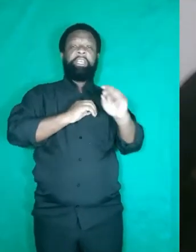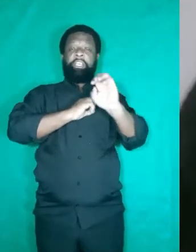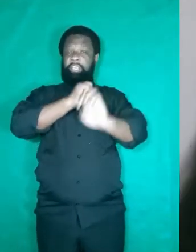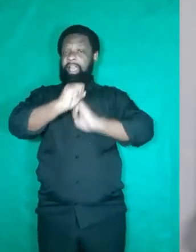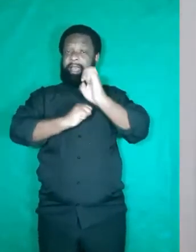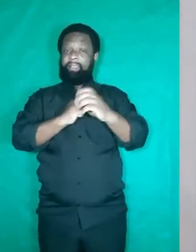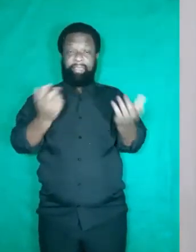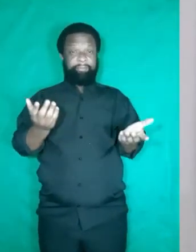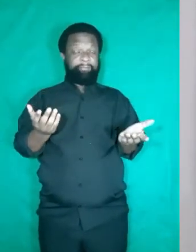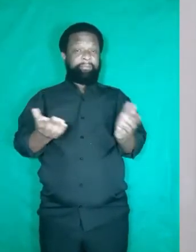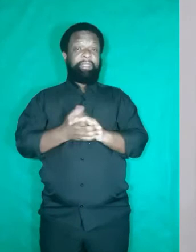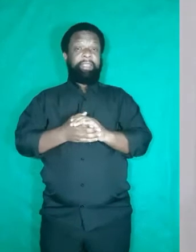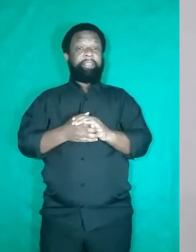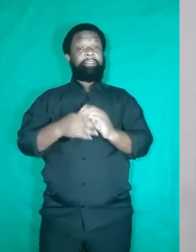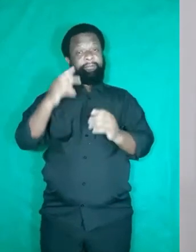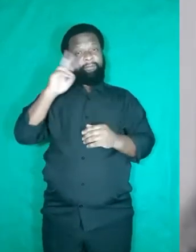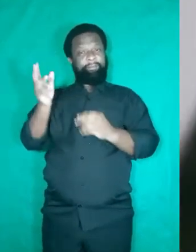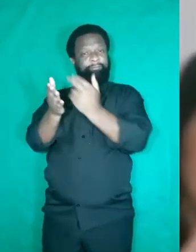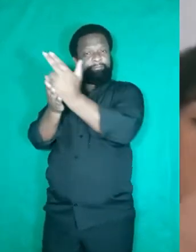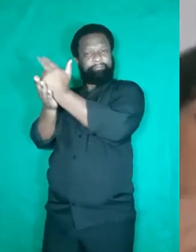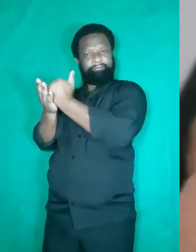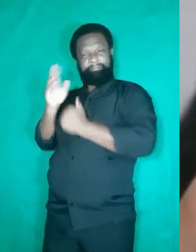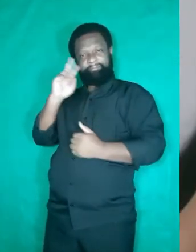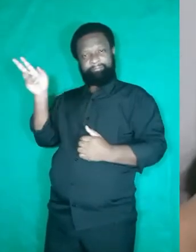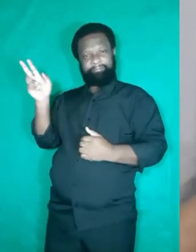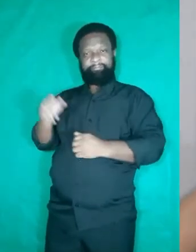elétrons? Essa. Então ele fica assim, ó.